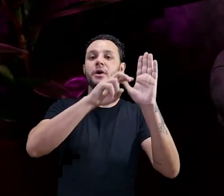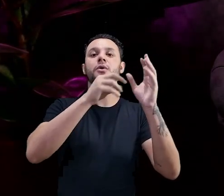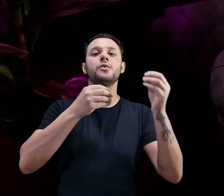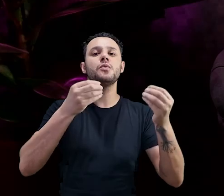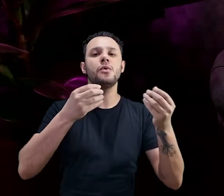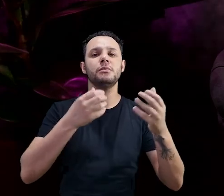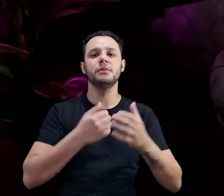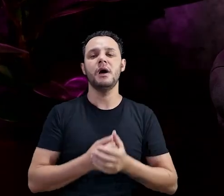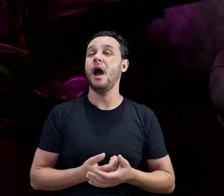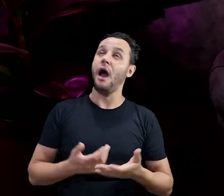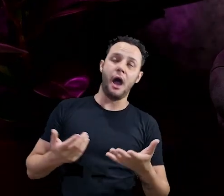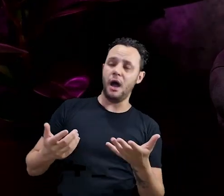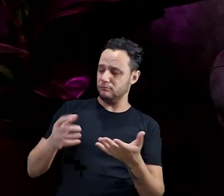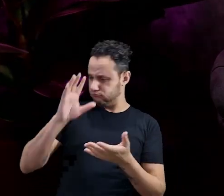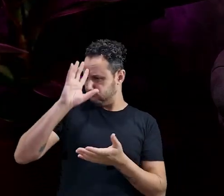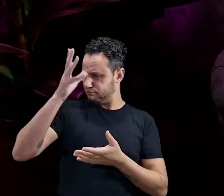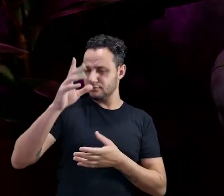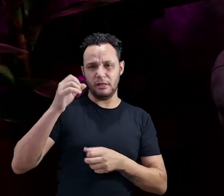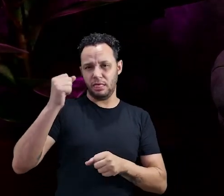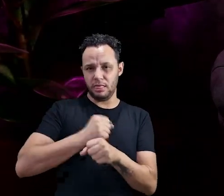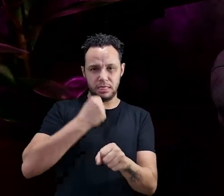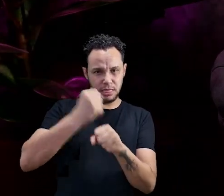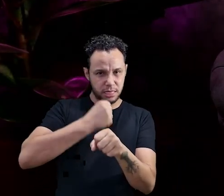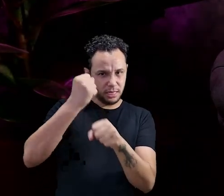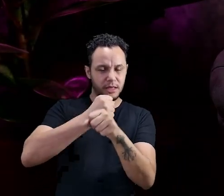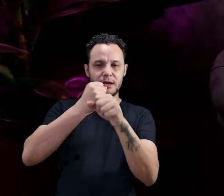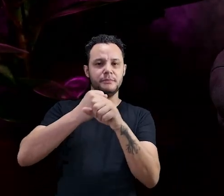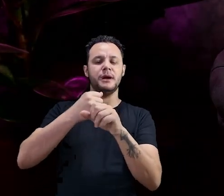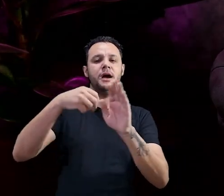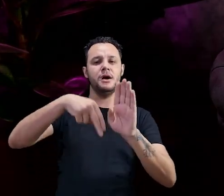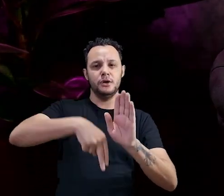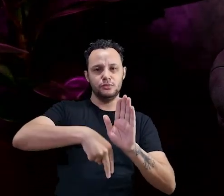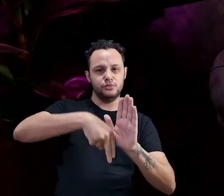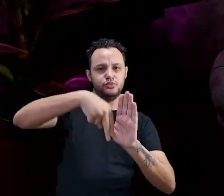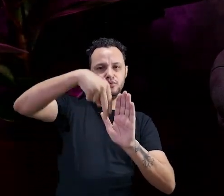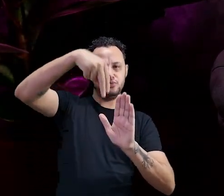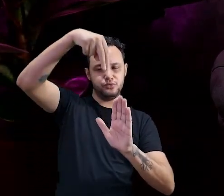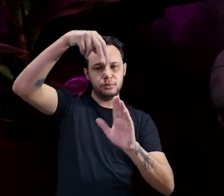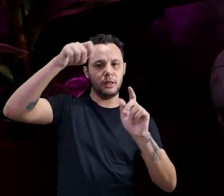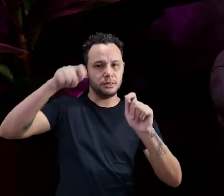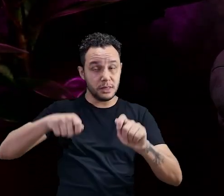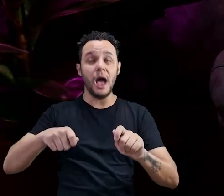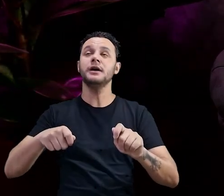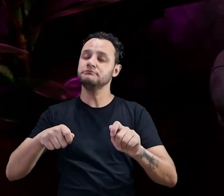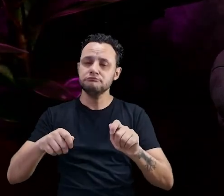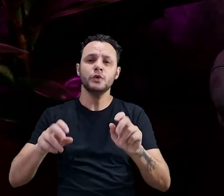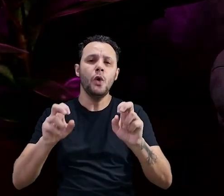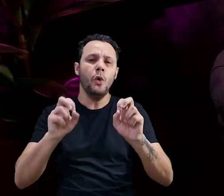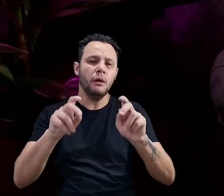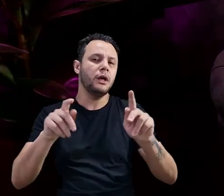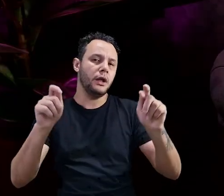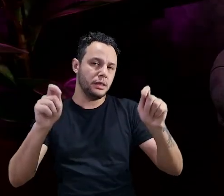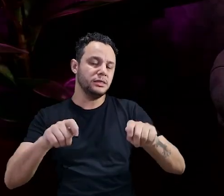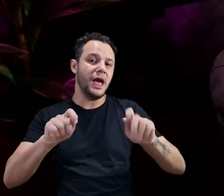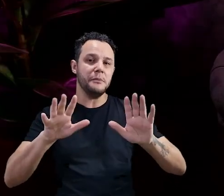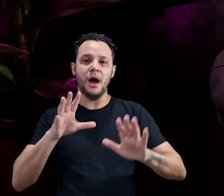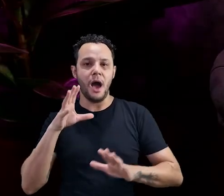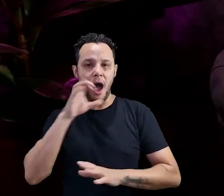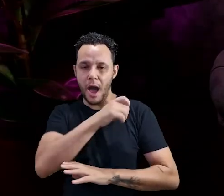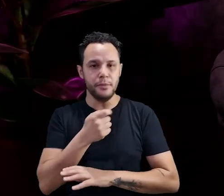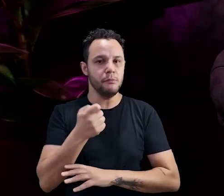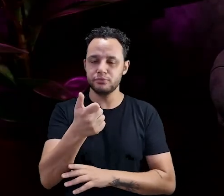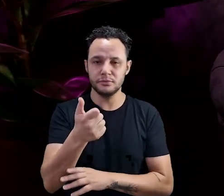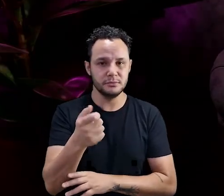que não pode ser só fazer a obra ou implementar um elevador. Essa é uma estratégia fundamental? Sim, mas ela não